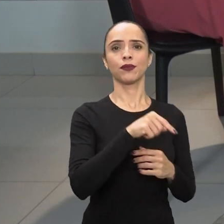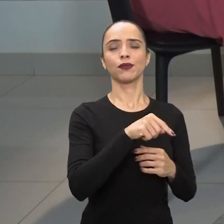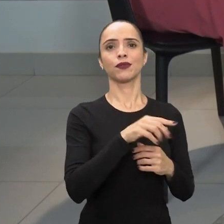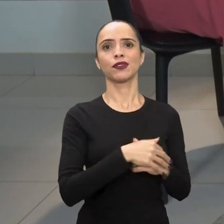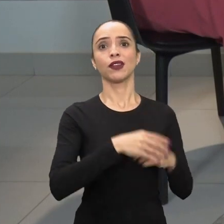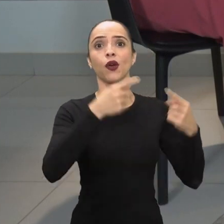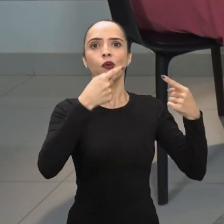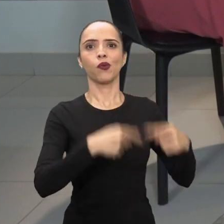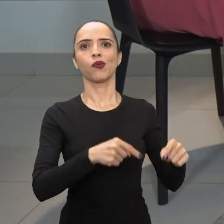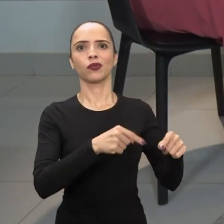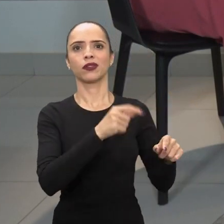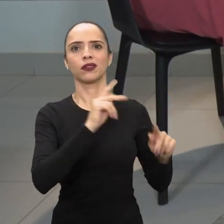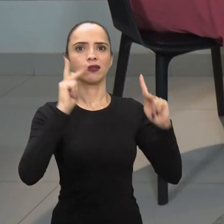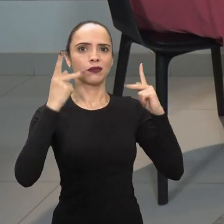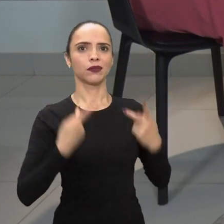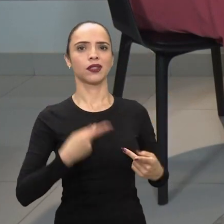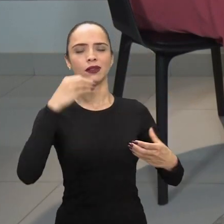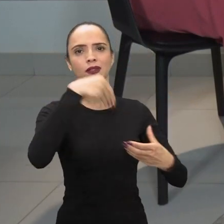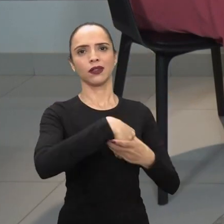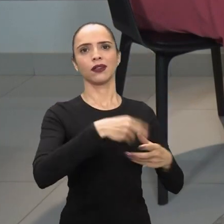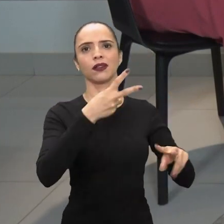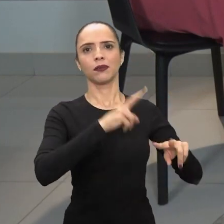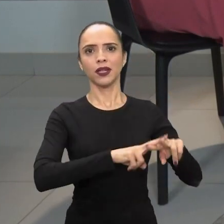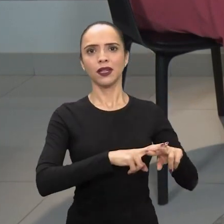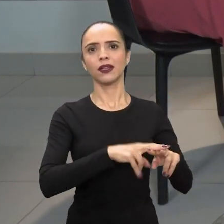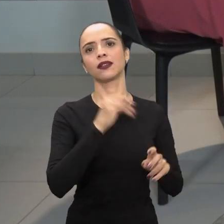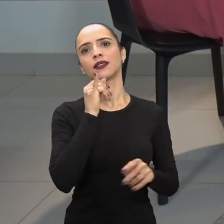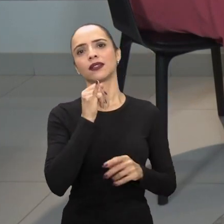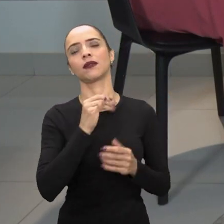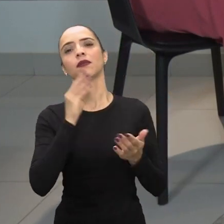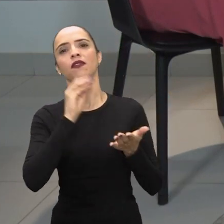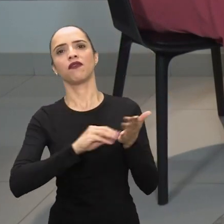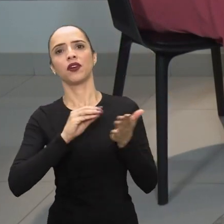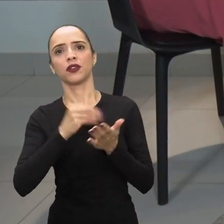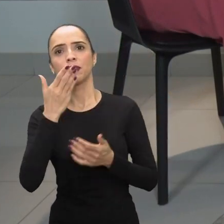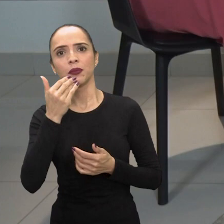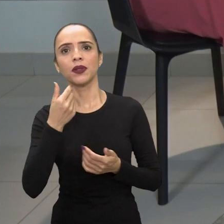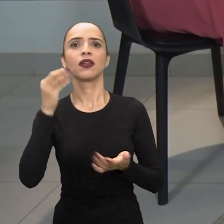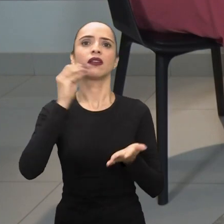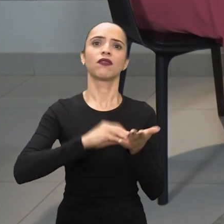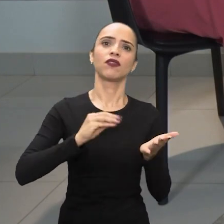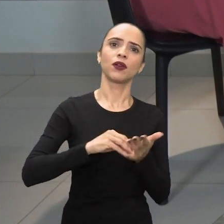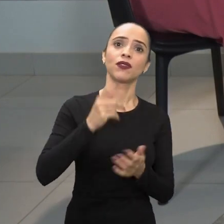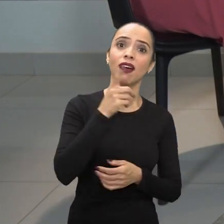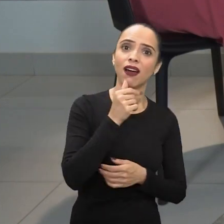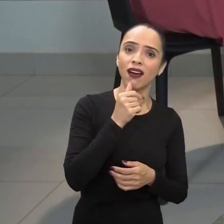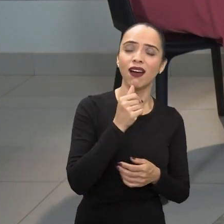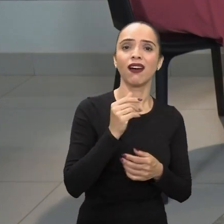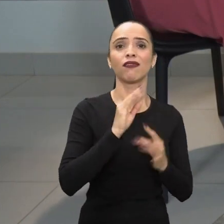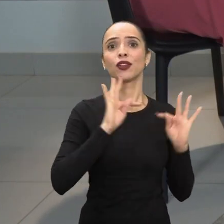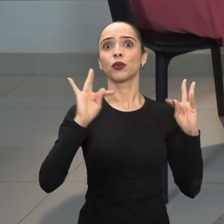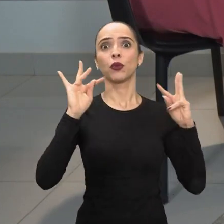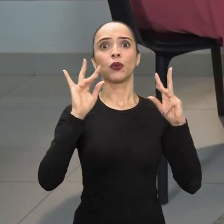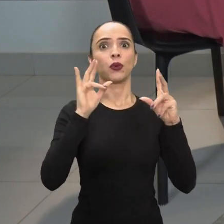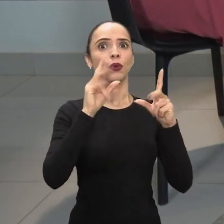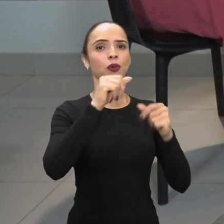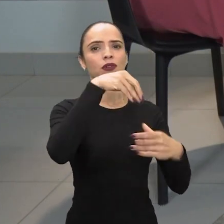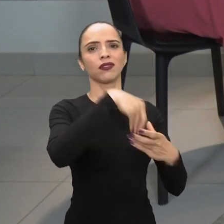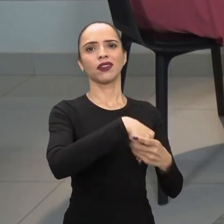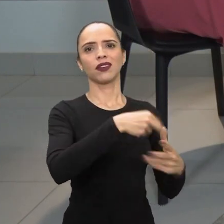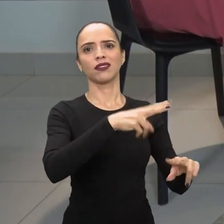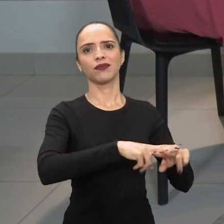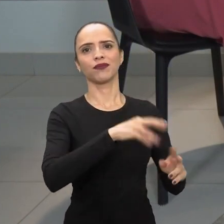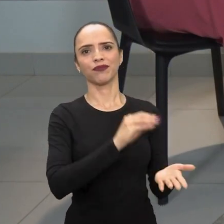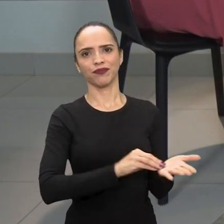denúncias de disso que o professor falou né de falta de Alimentação adequada falta até água no presídio né E